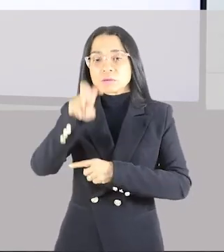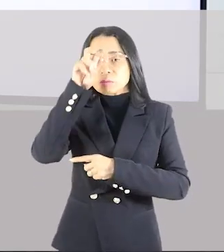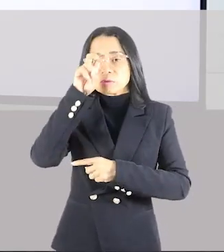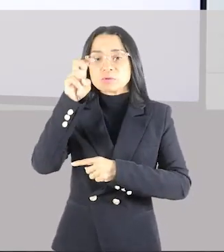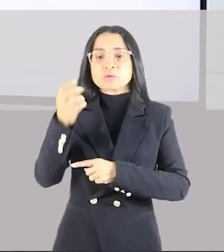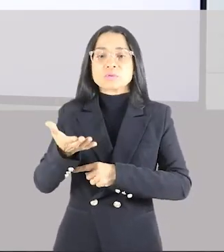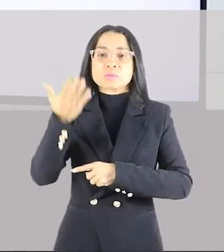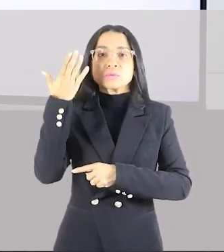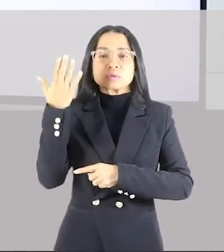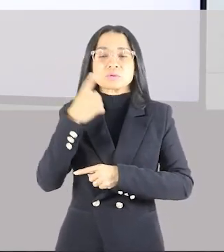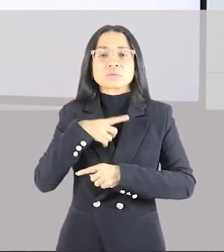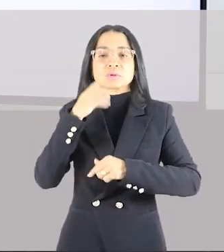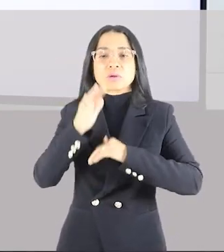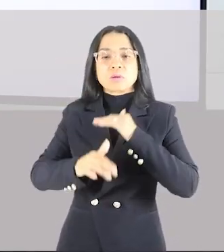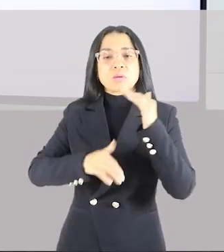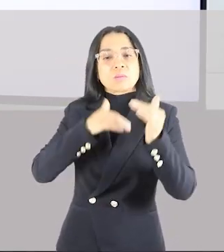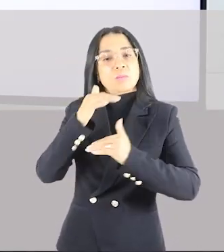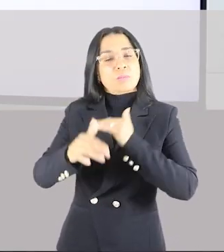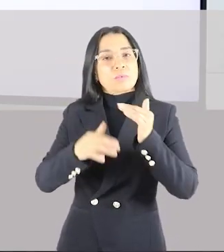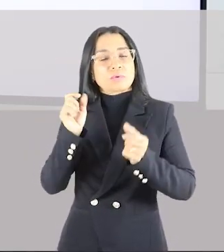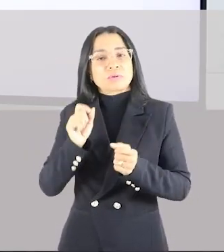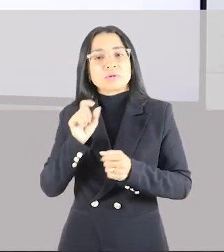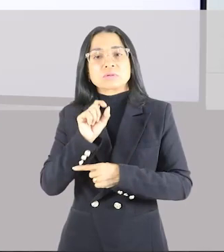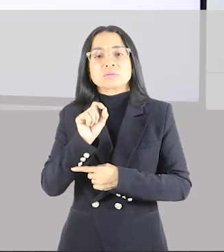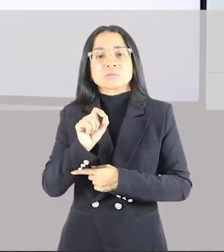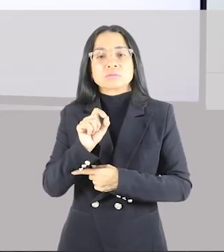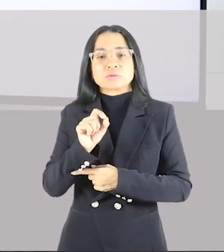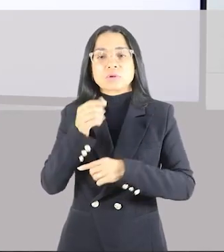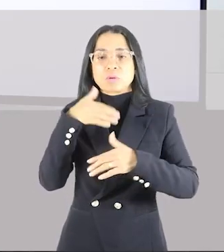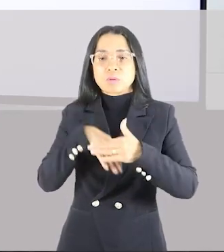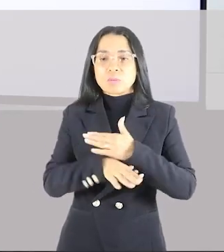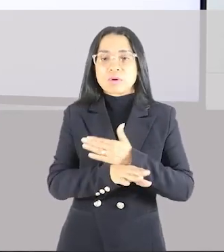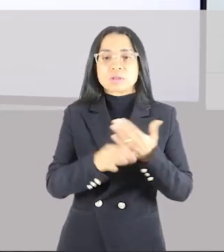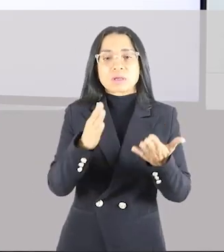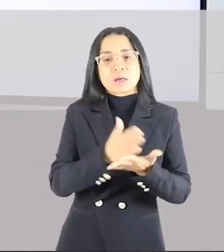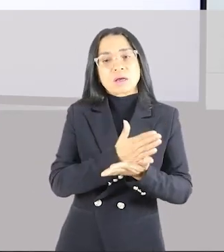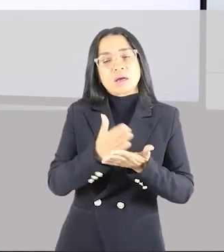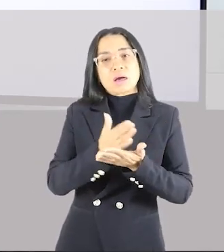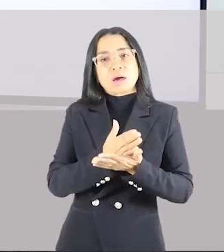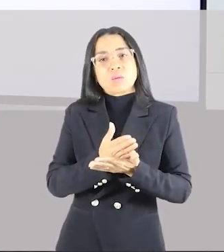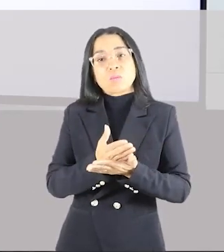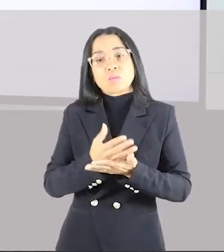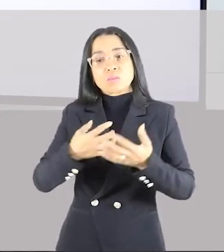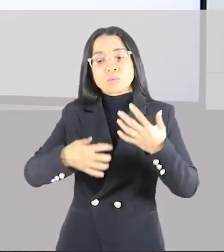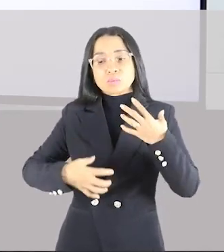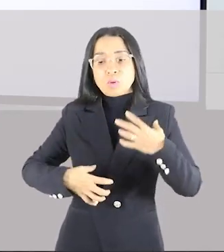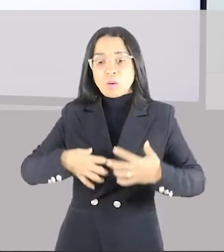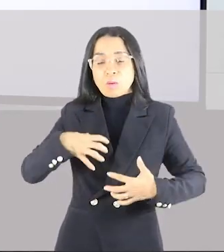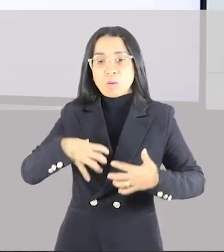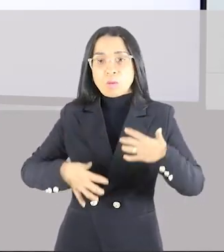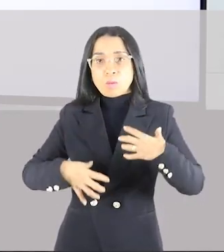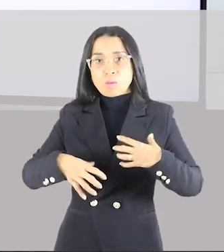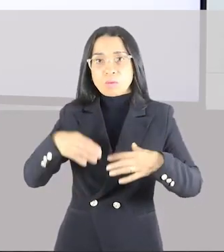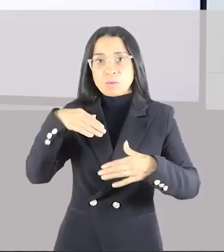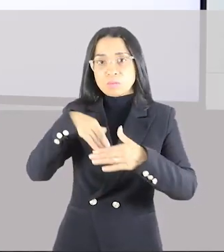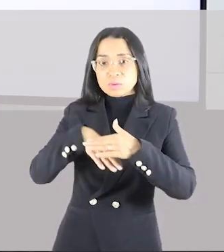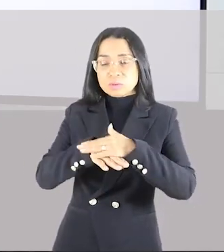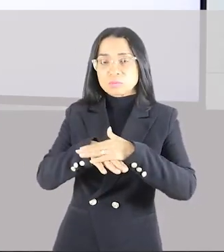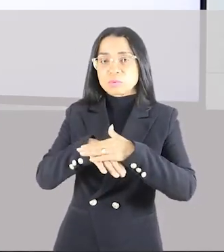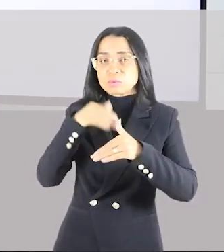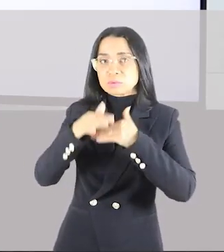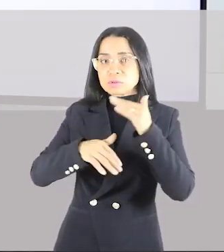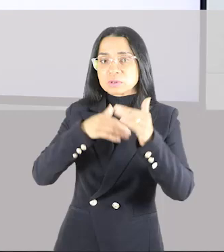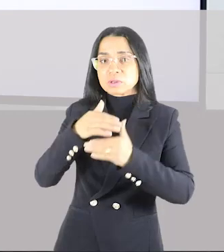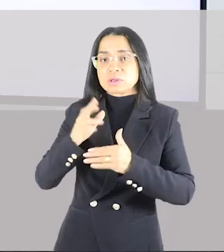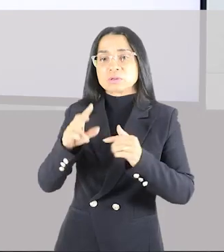ter um processo, né, de guardar alguns órgãos vitais dentro desse processo de mumificação,